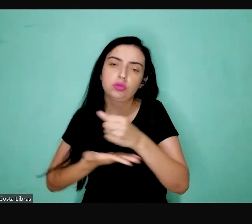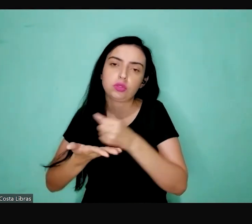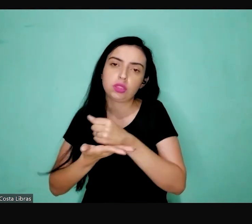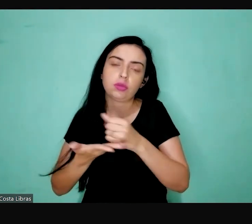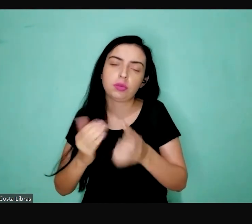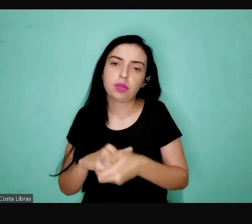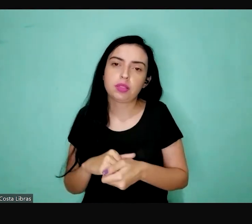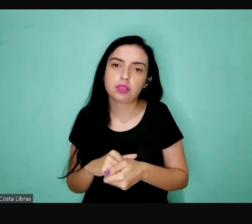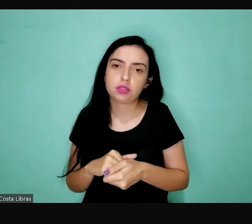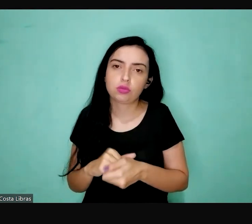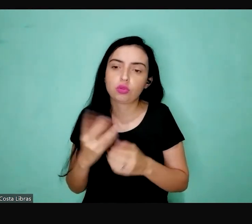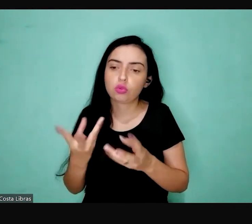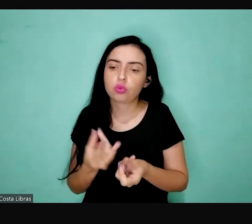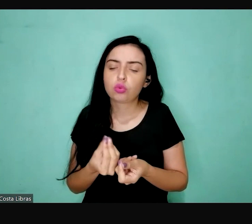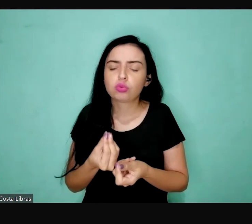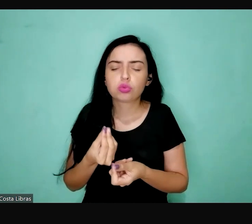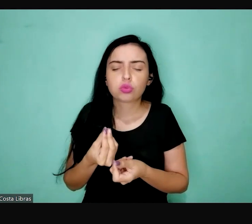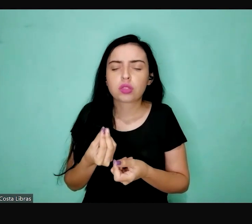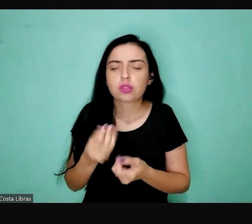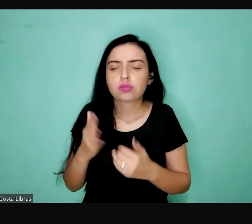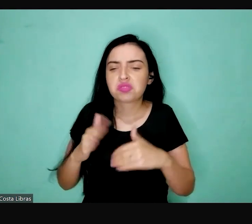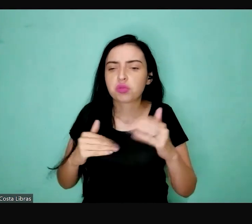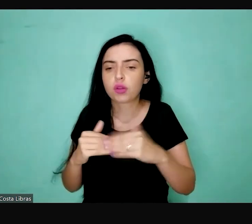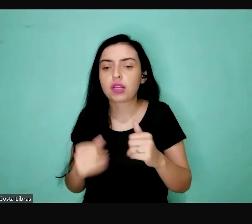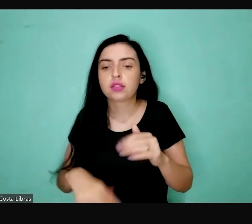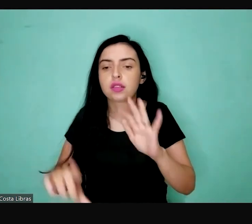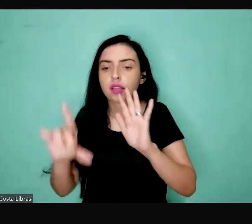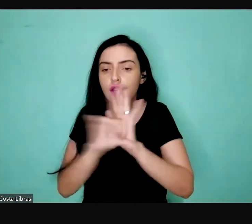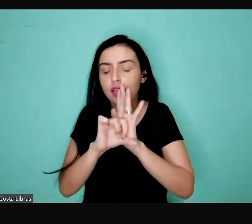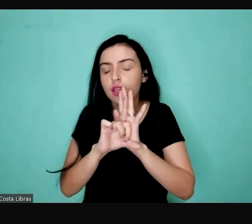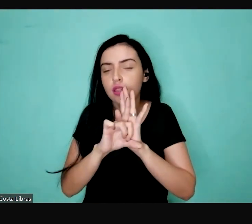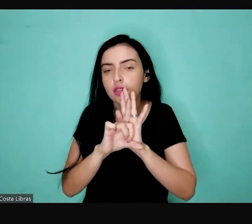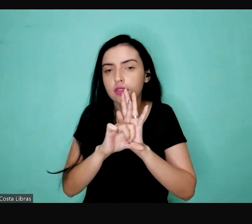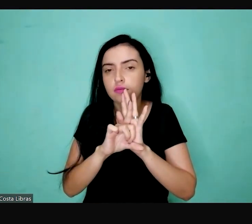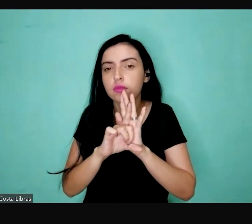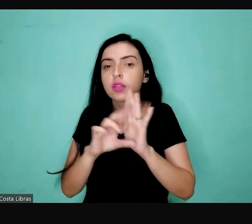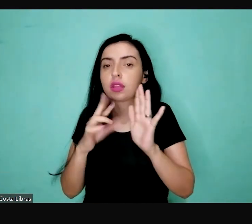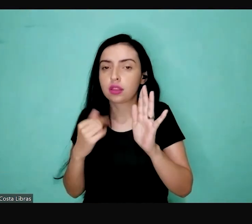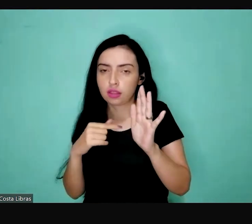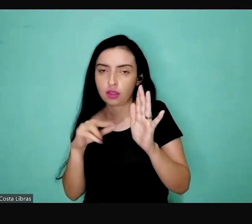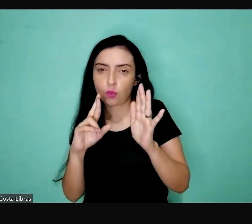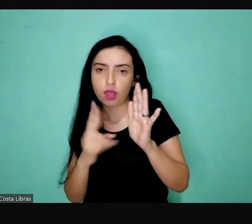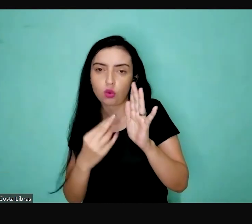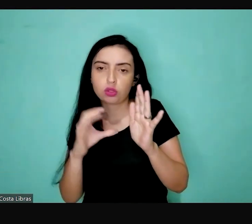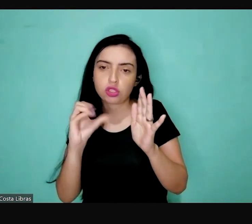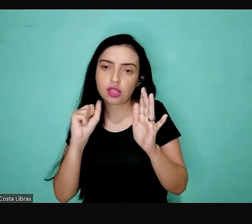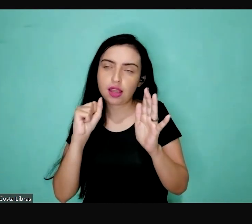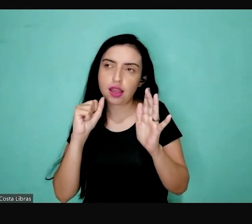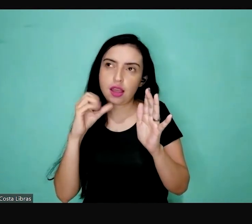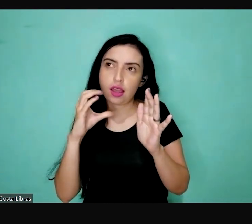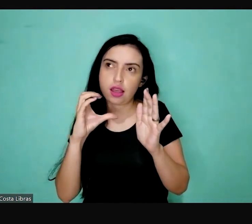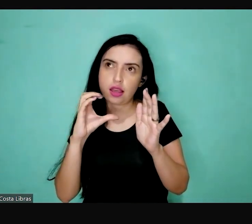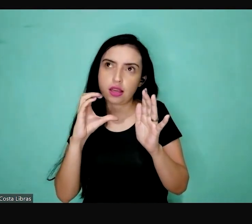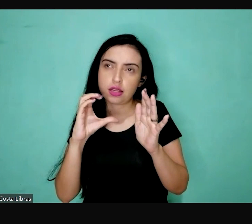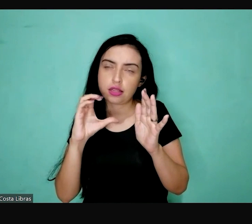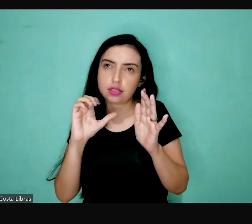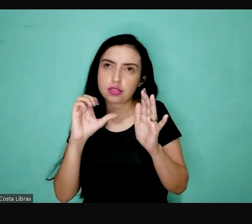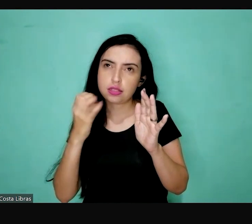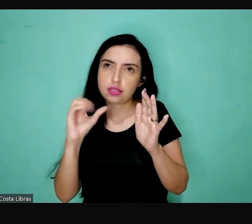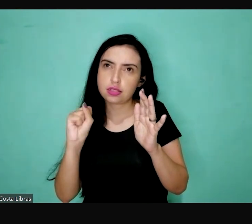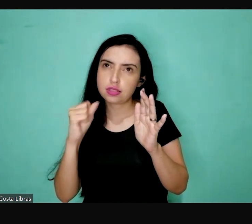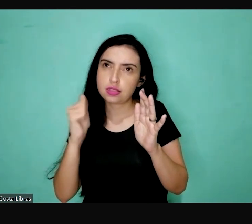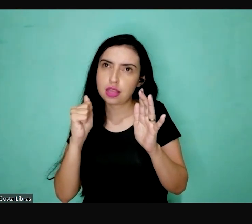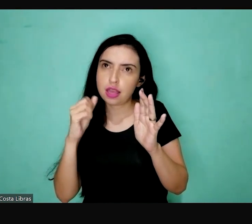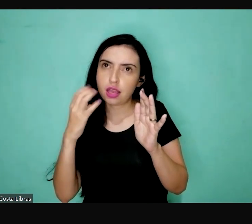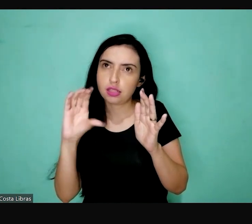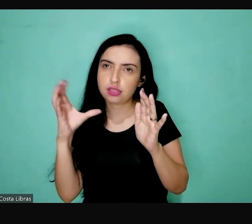En todos los casos en que, según la ley, proceda a recurso de casación, temos a posibilidade de